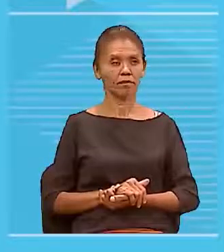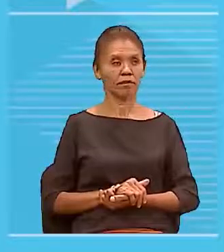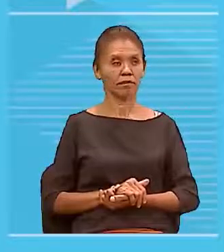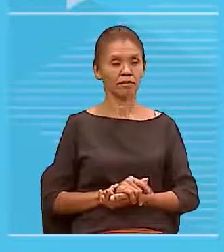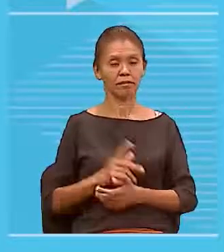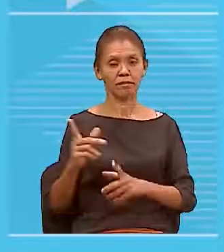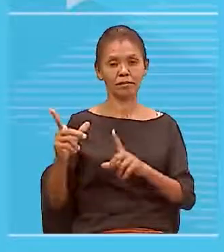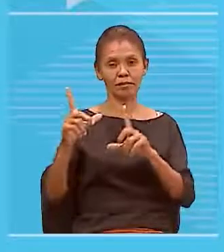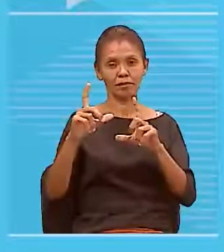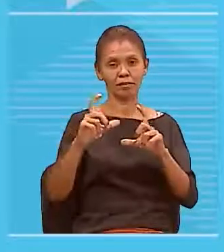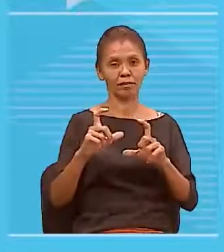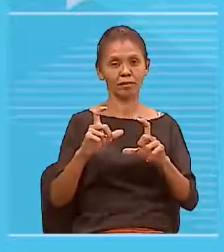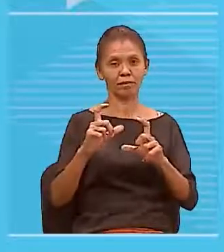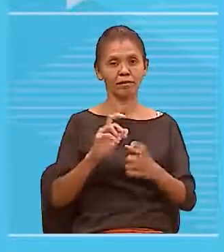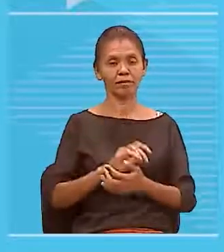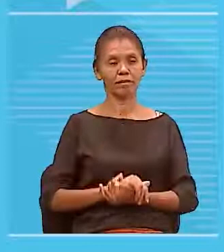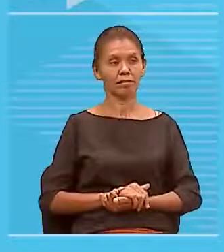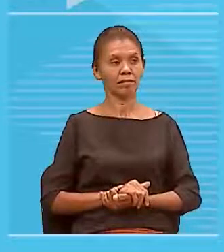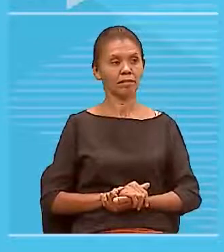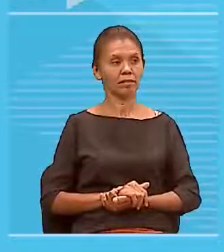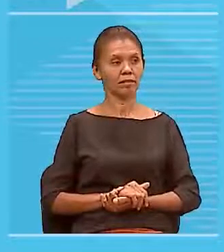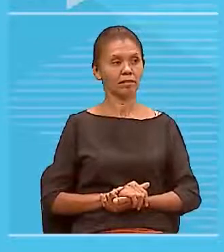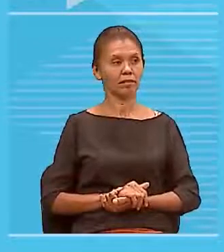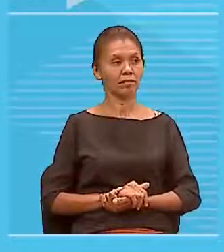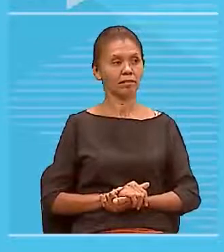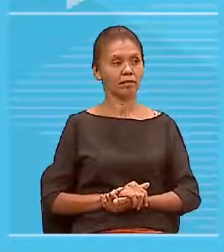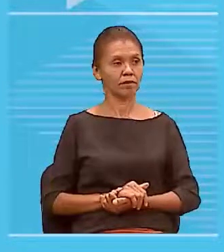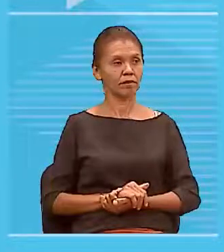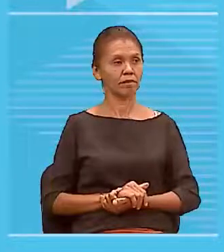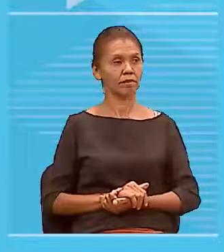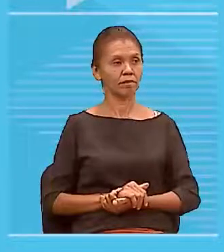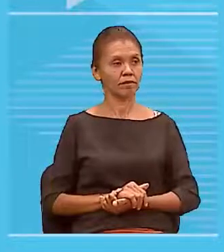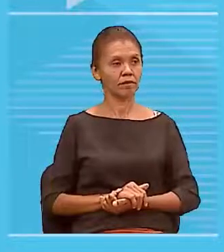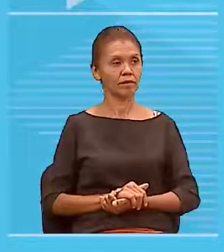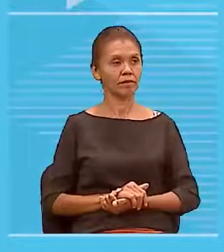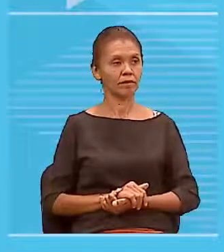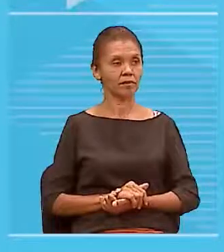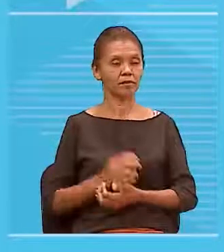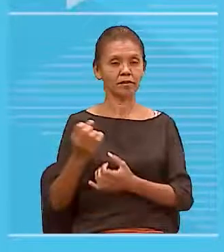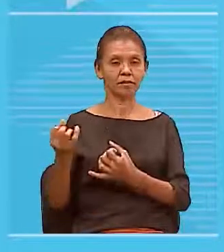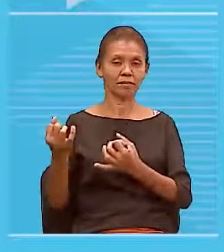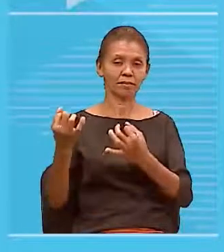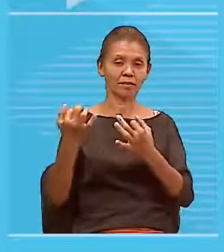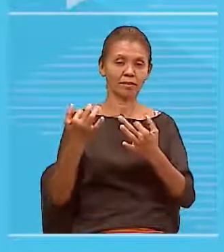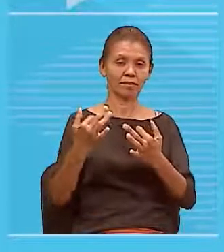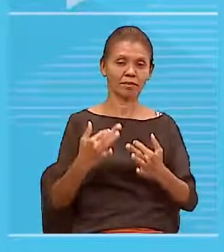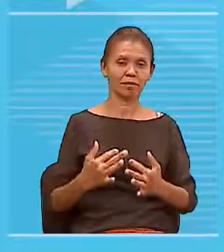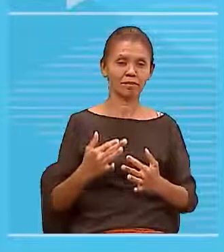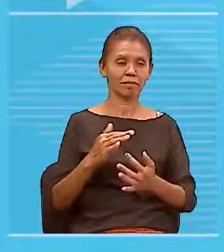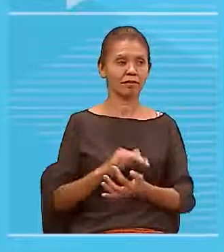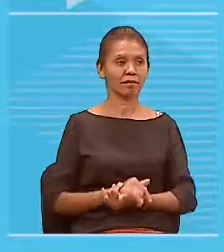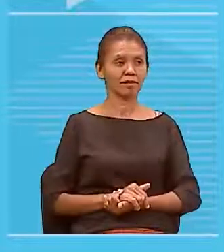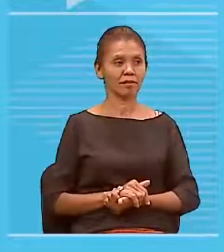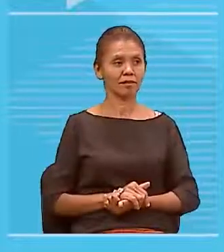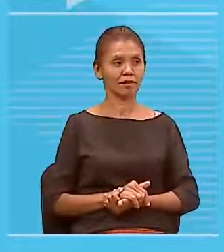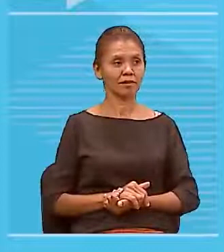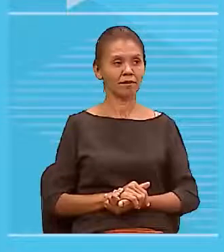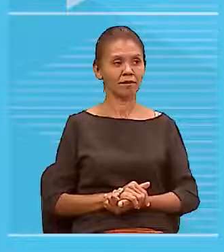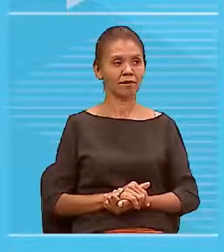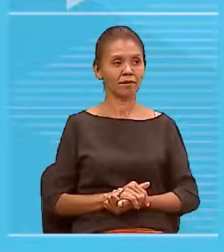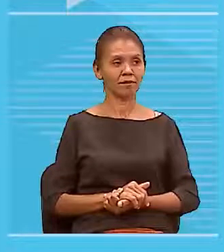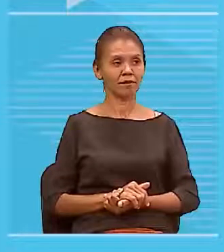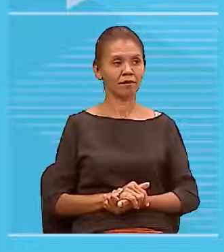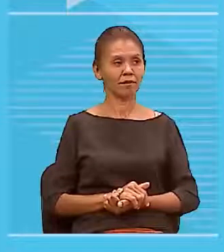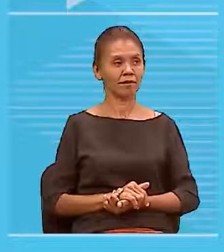um print? Hã? São bem explicativos esses resenhos e resumos. Ah, que massa que vocês